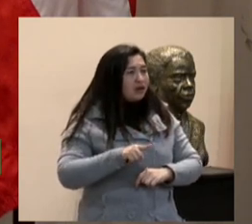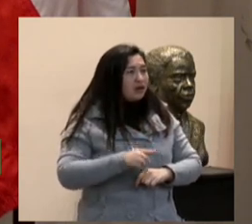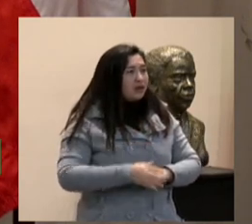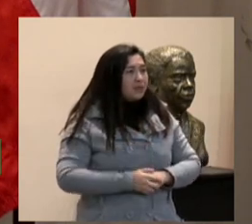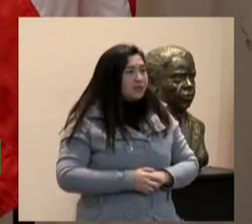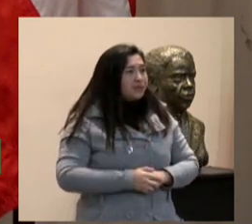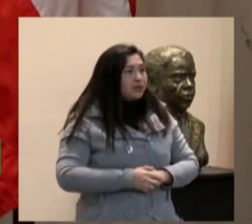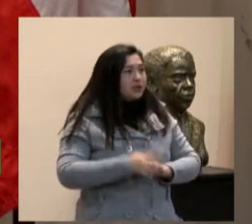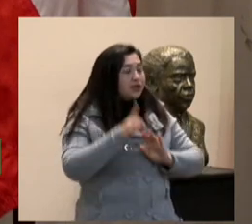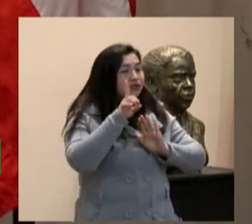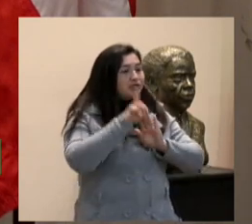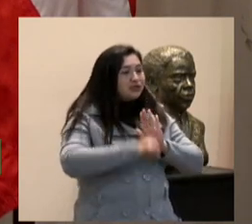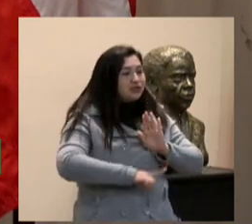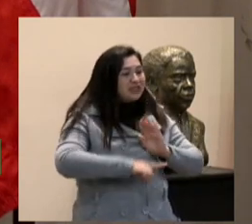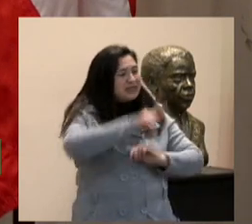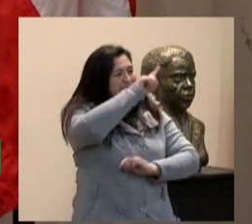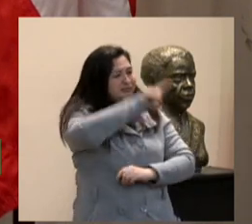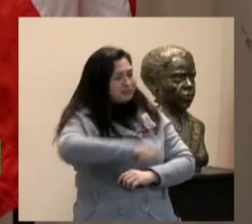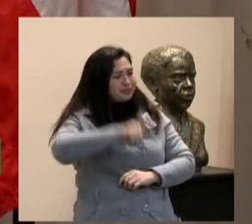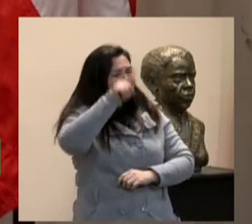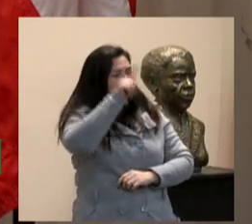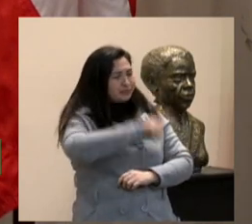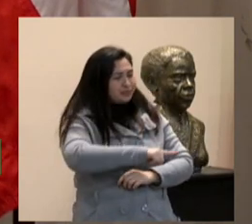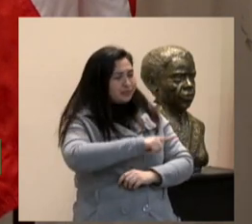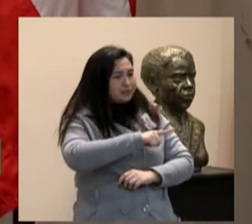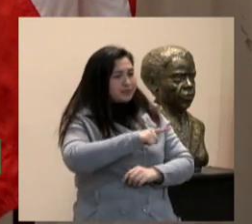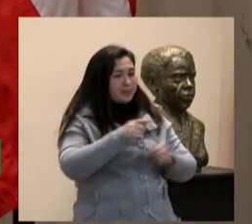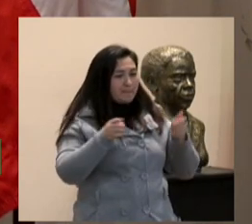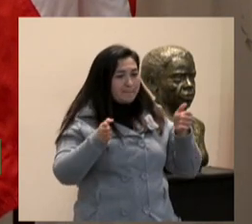o direito que foi negado a cerca de